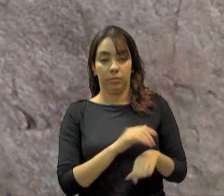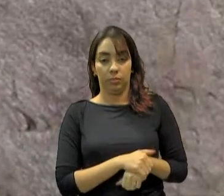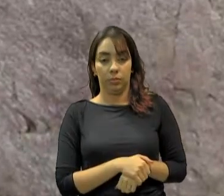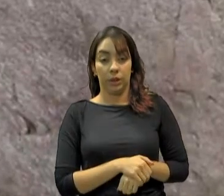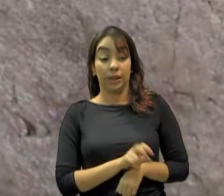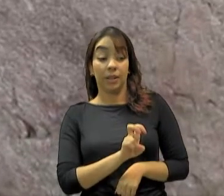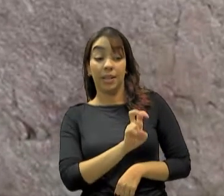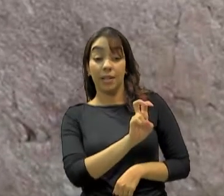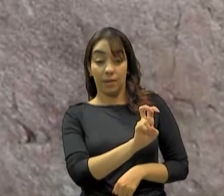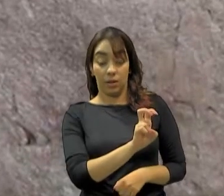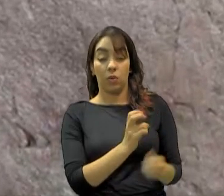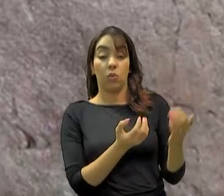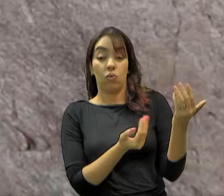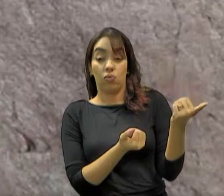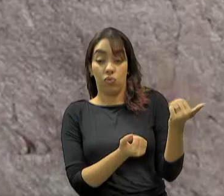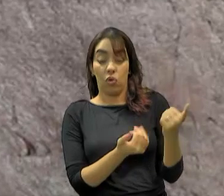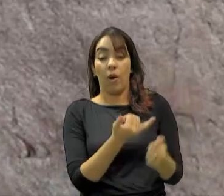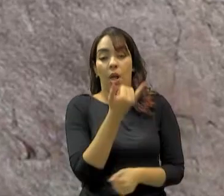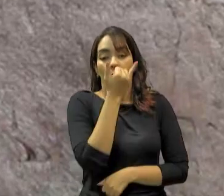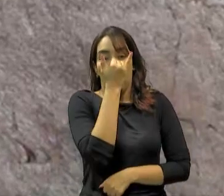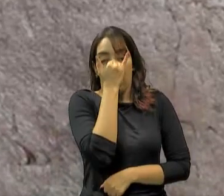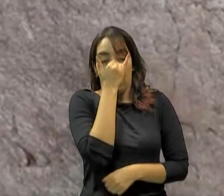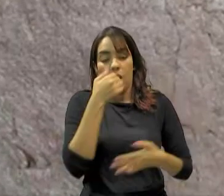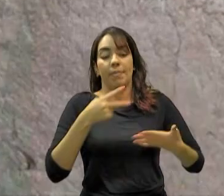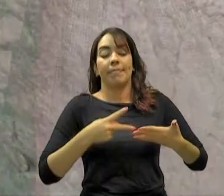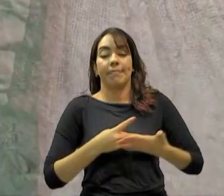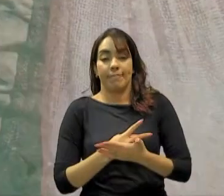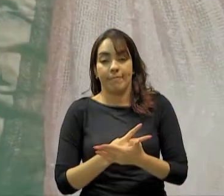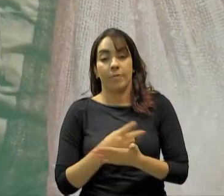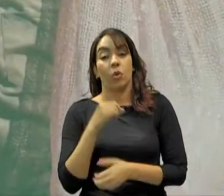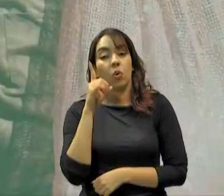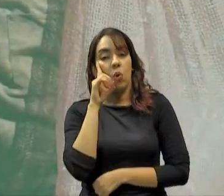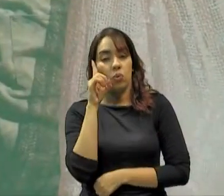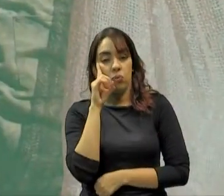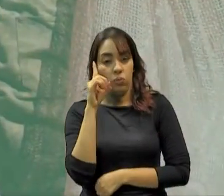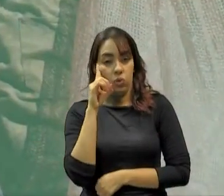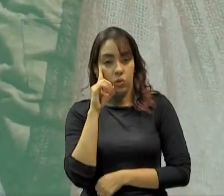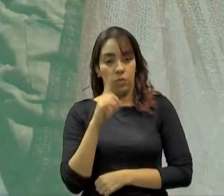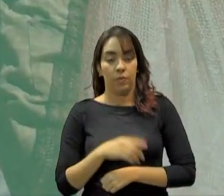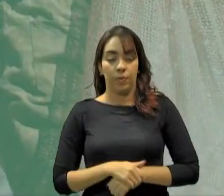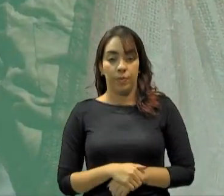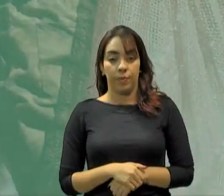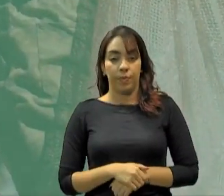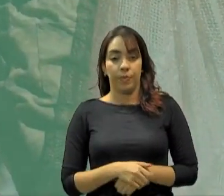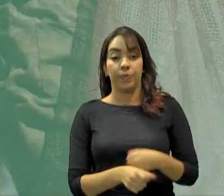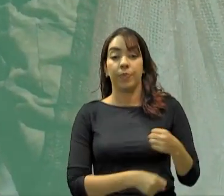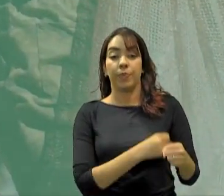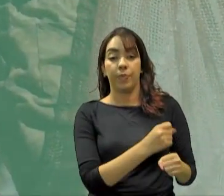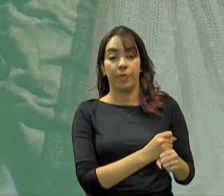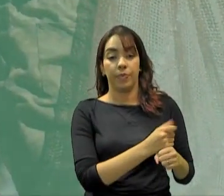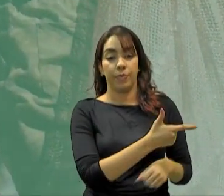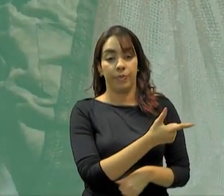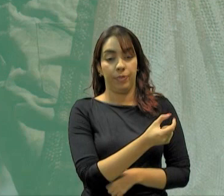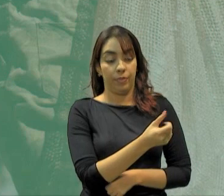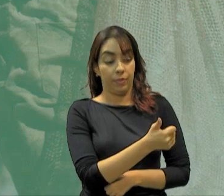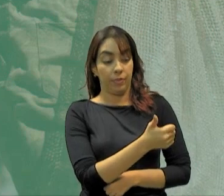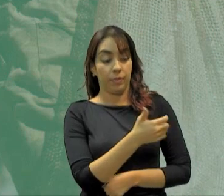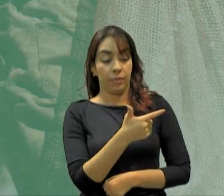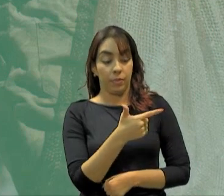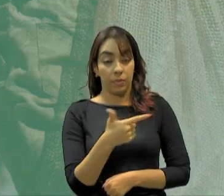acidente de trabalho todos os dias no país de 2012 a 2022 pelo menos